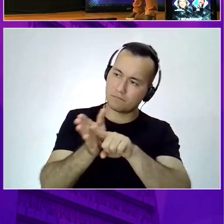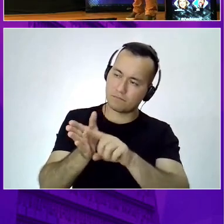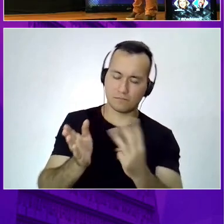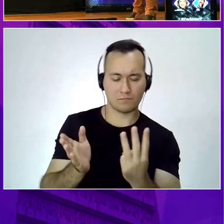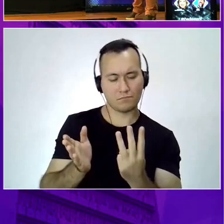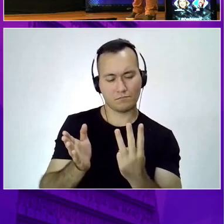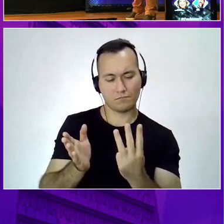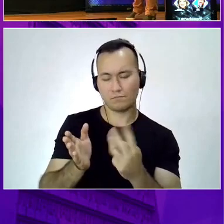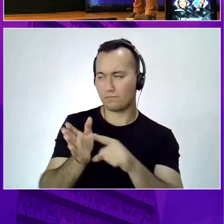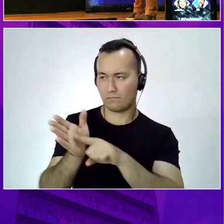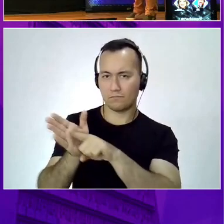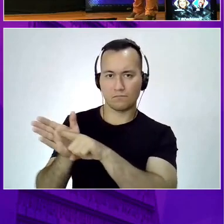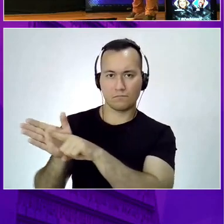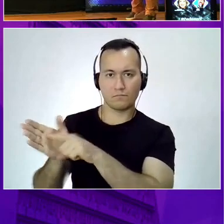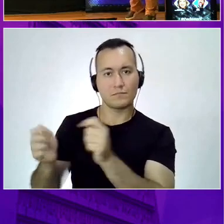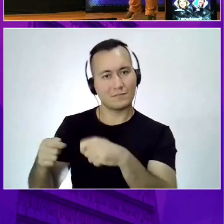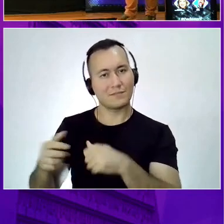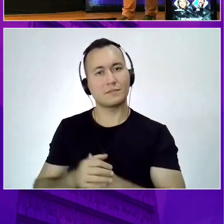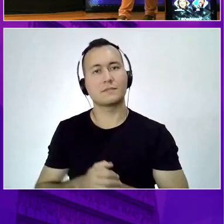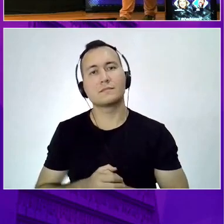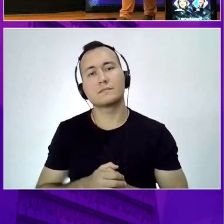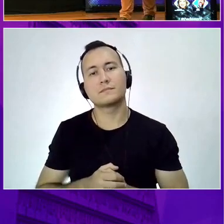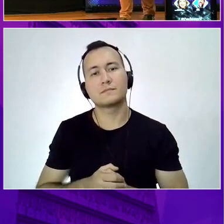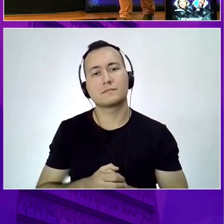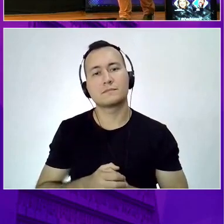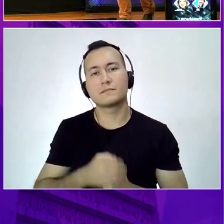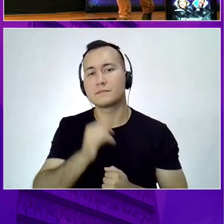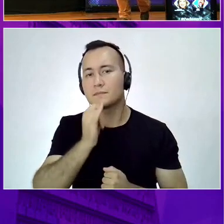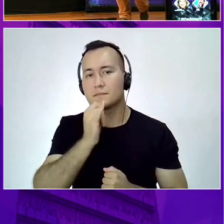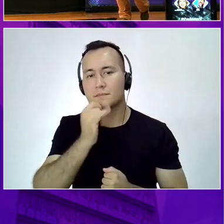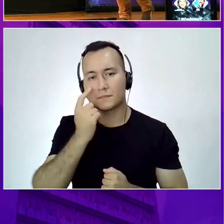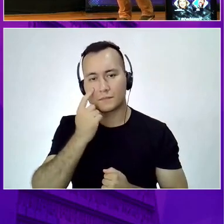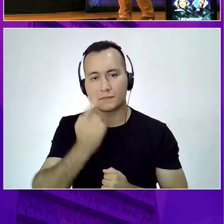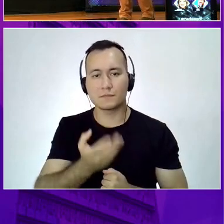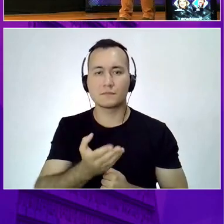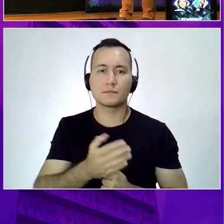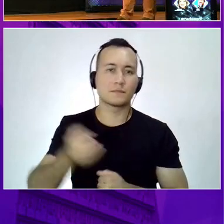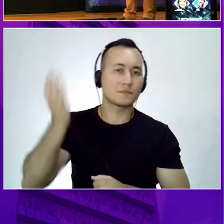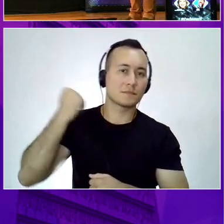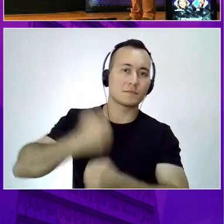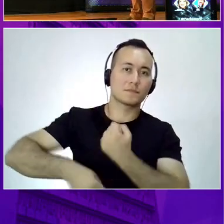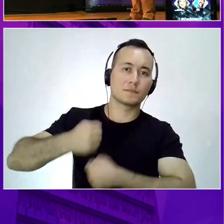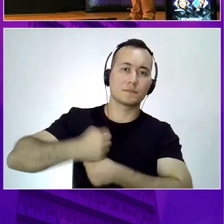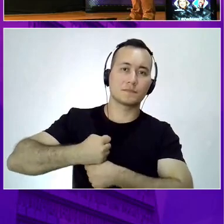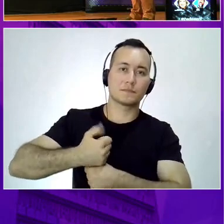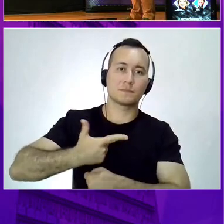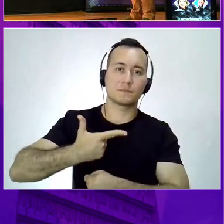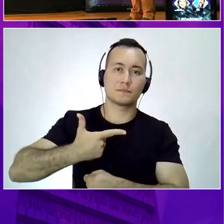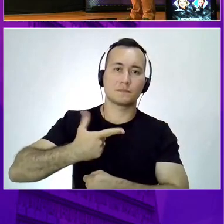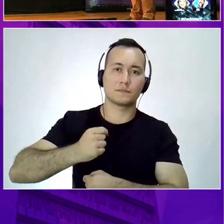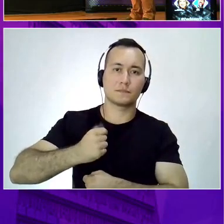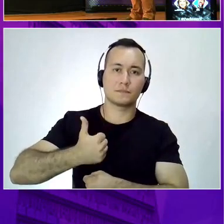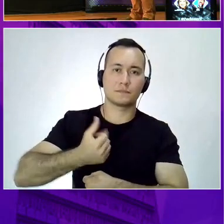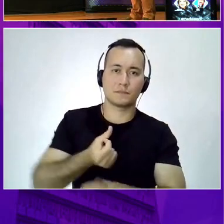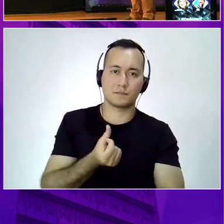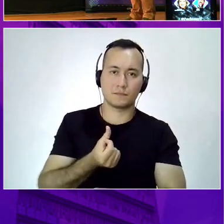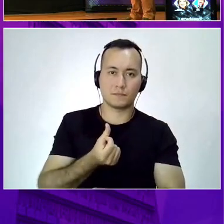esse aqui era mais ou menos a organização que eu estava lá em 2016, né, onde era um cenário mais conservador,